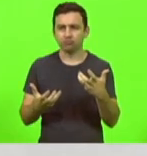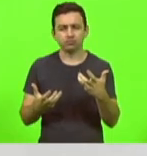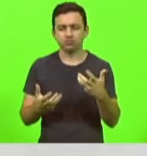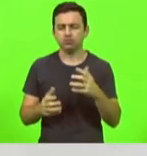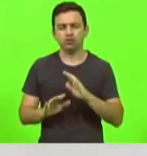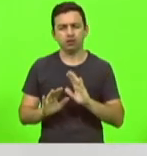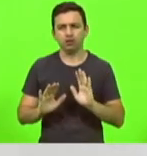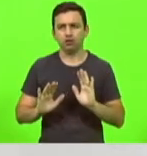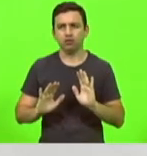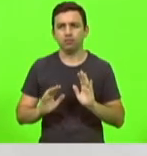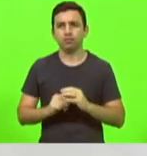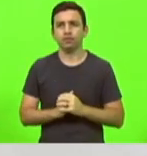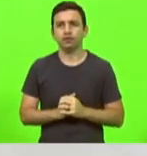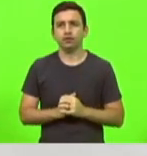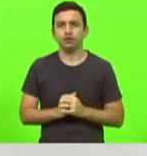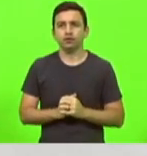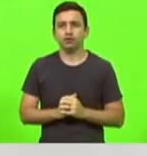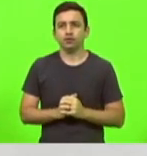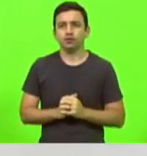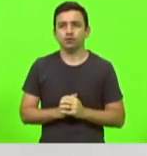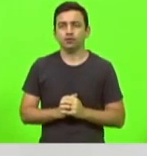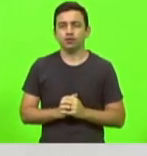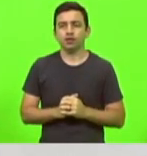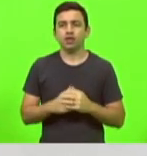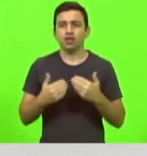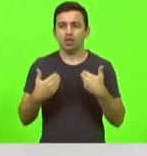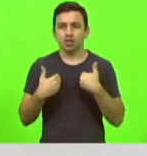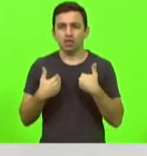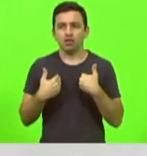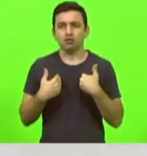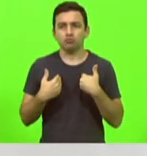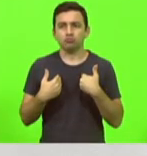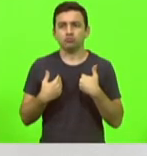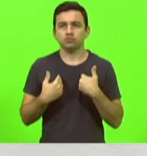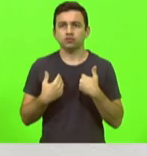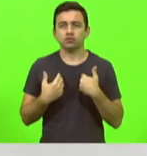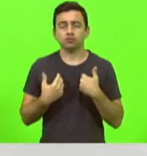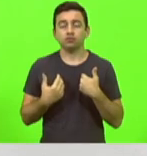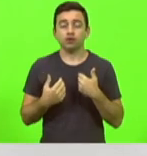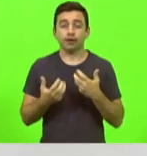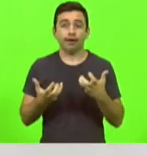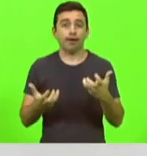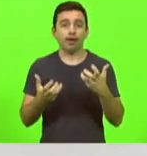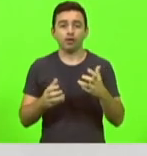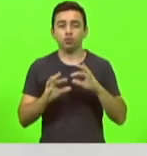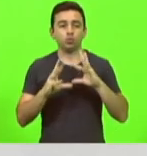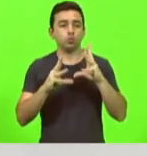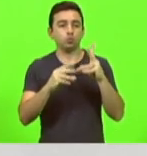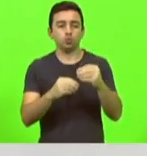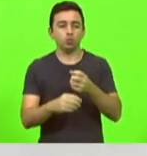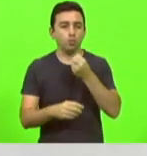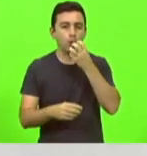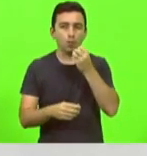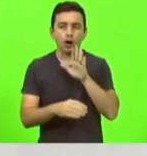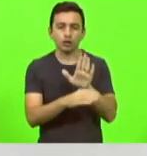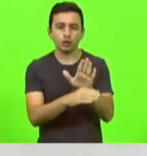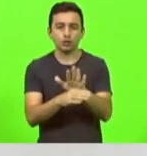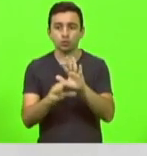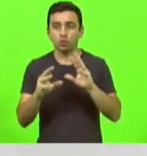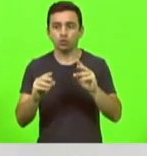E é claro que Jamais seria uma pretensão minha contentar a todos mas se sempre com Espírito